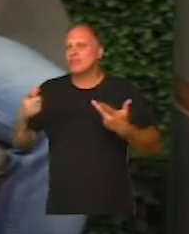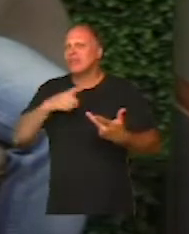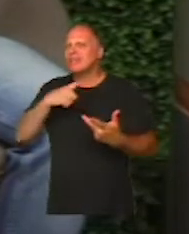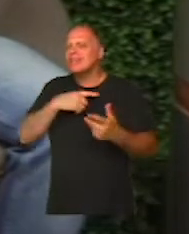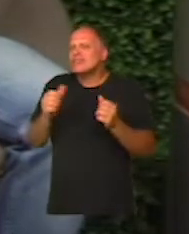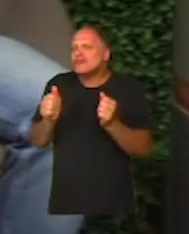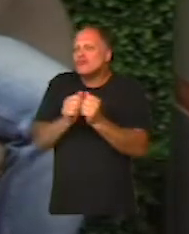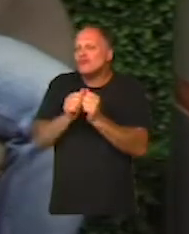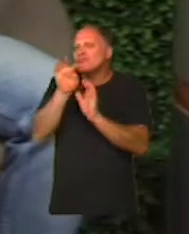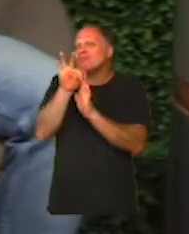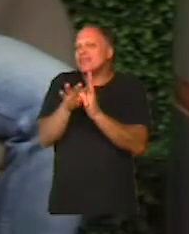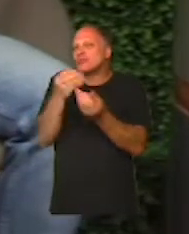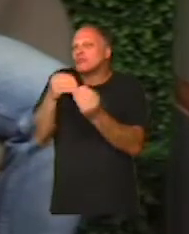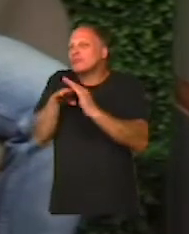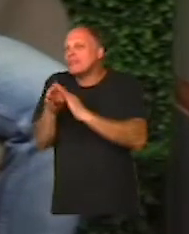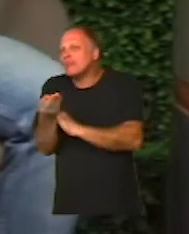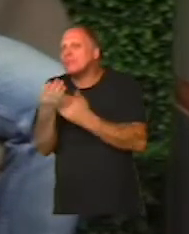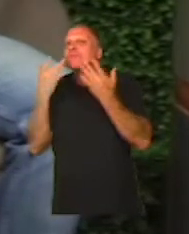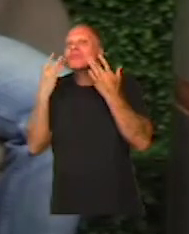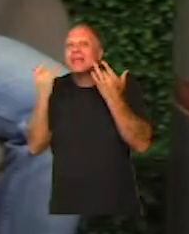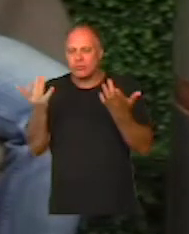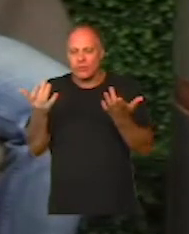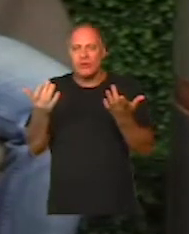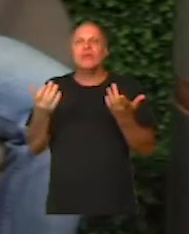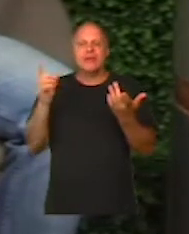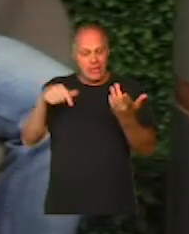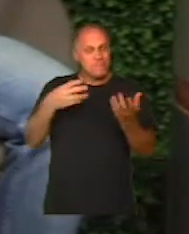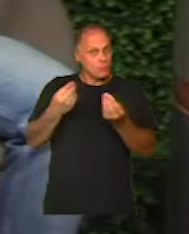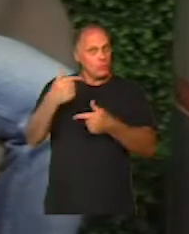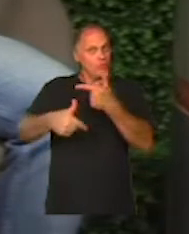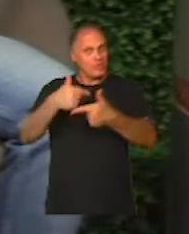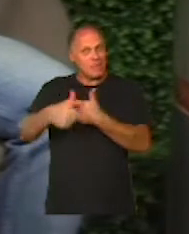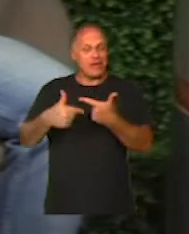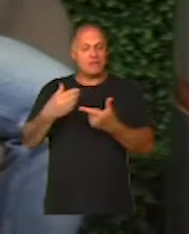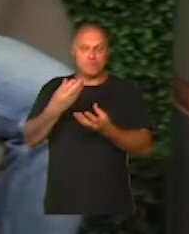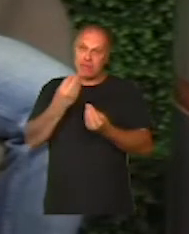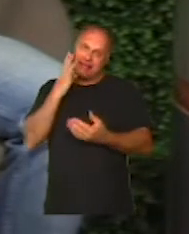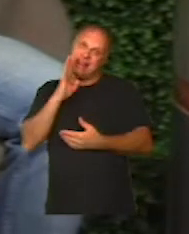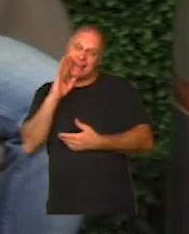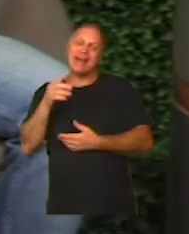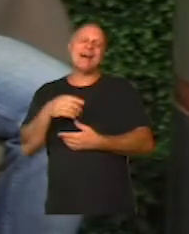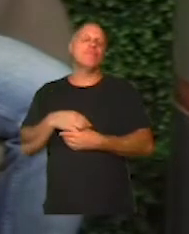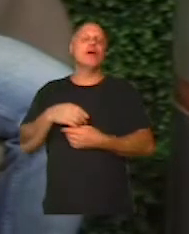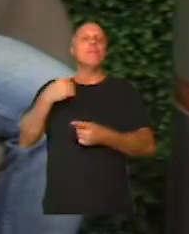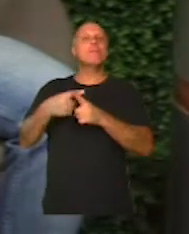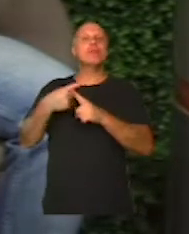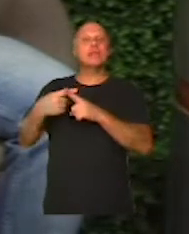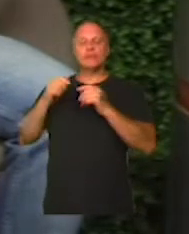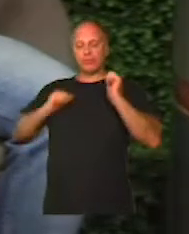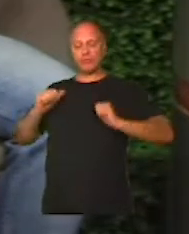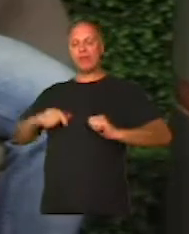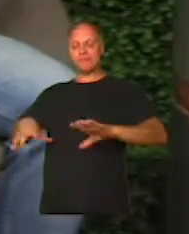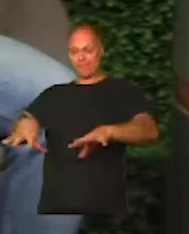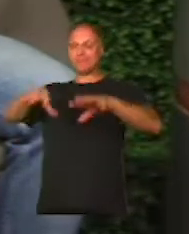hoje a sociedade que nós estamos vivendo, né? Então foi uma adaptação, foi um trabalho de ator muito legal, porque eles entraram de